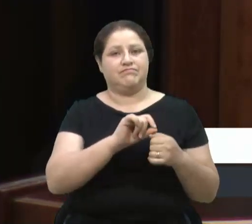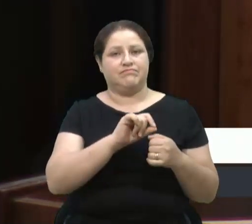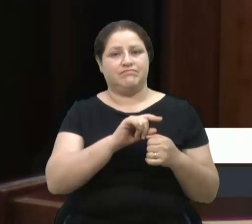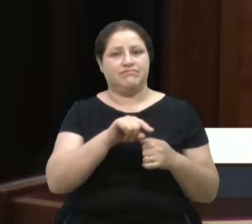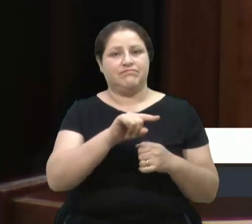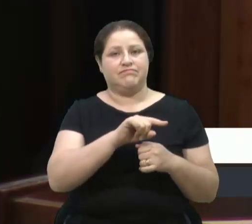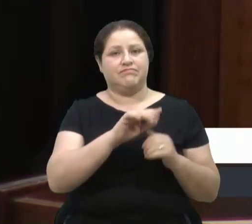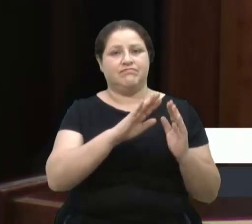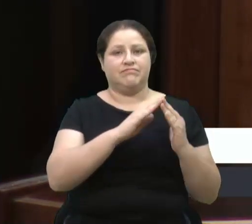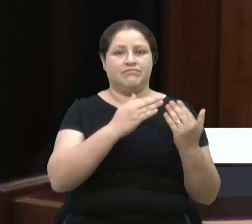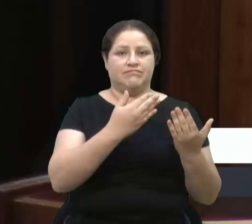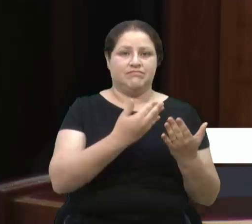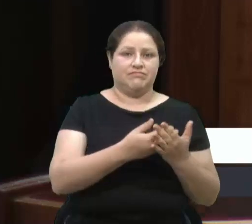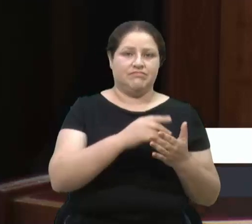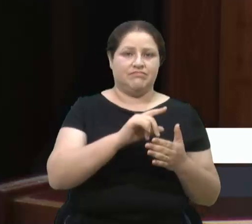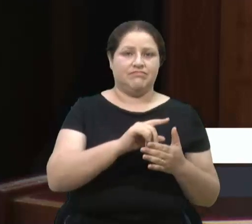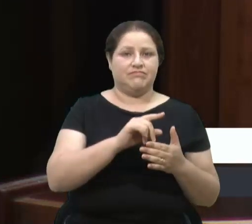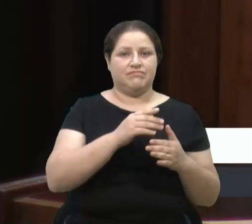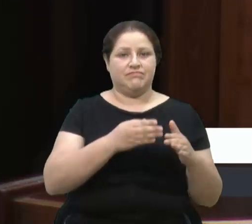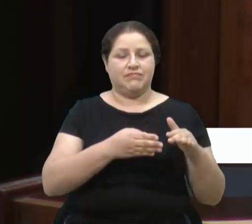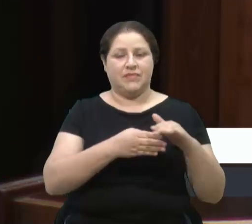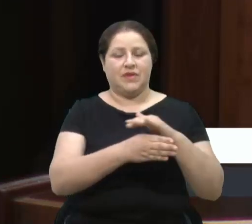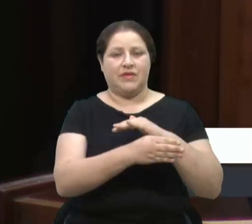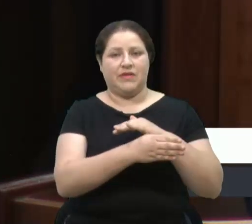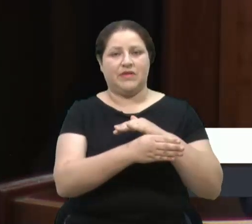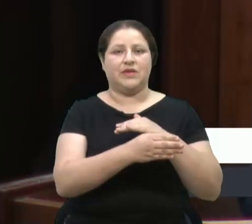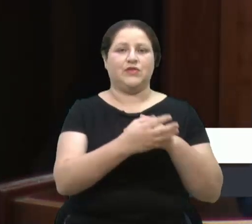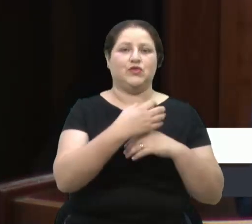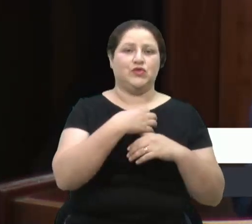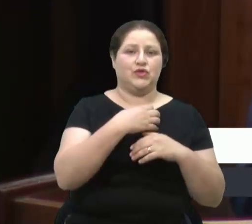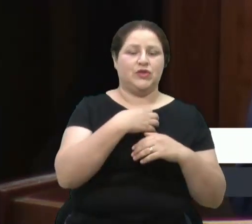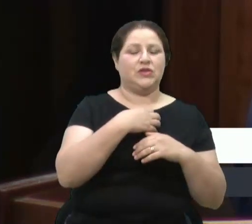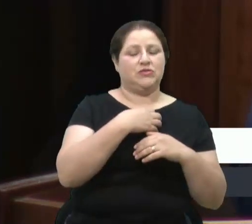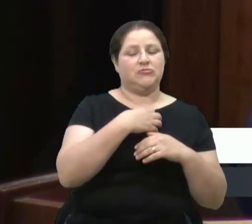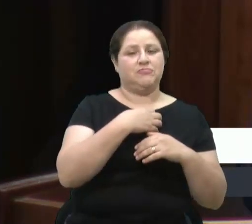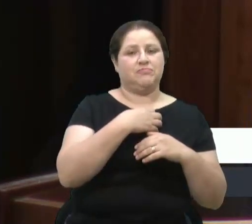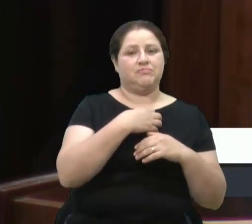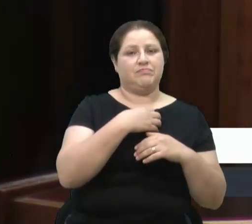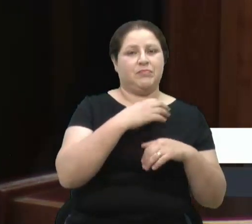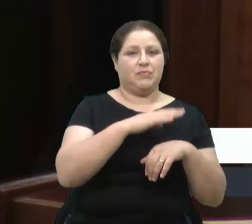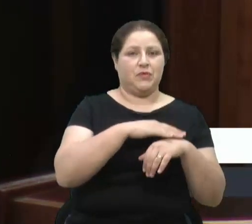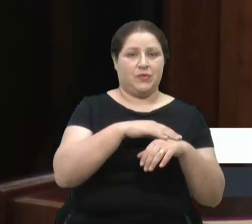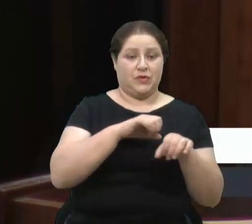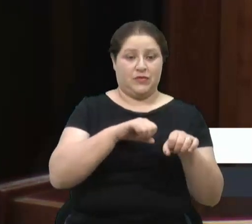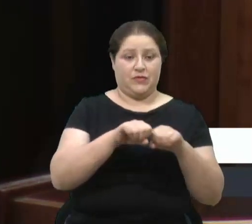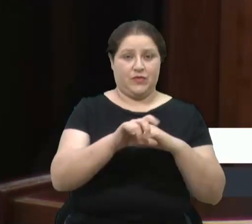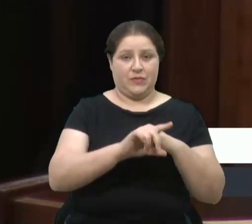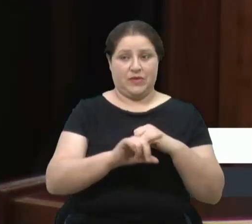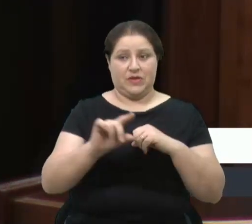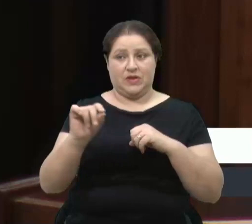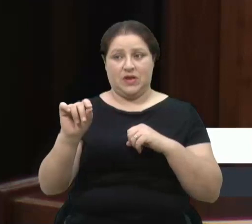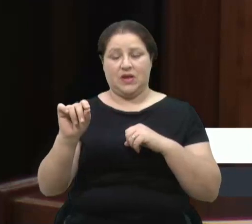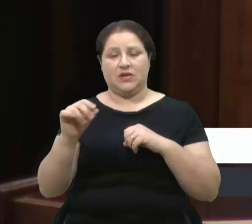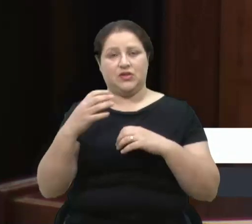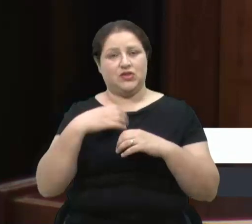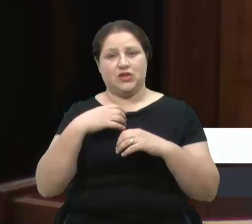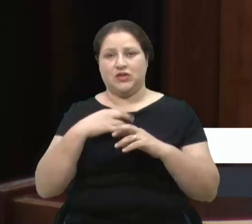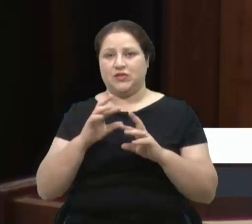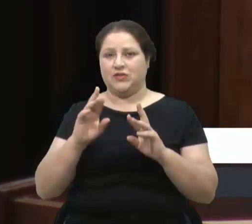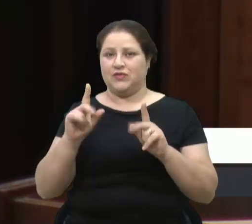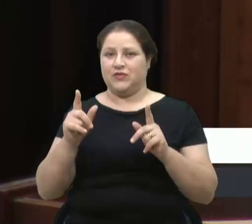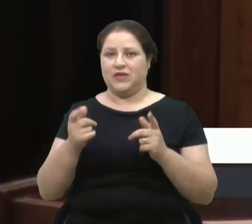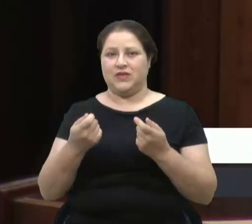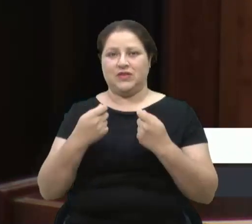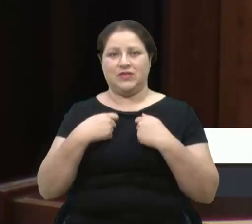saiam da escola que entram da escola de um jeito e saia totalmente diferentes isso nos deixa cheios de